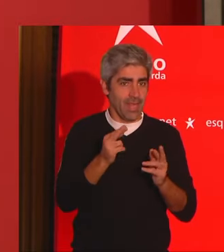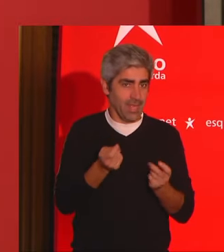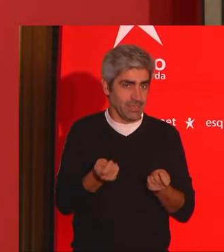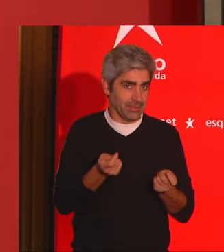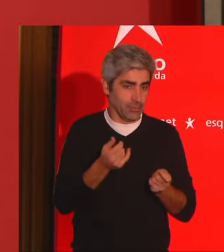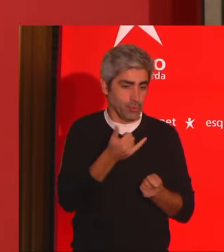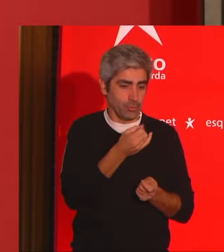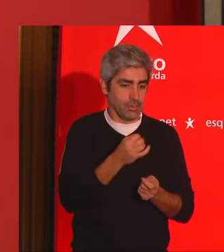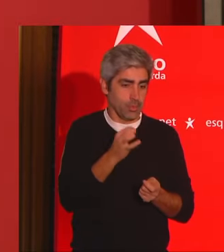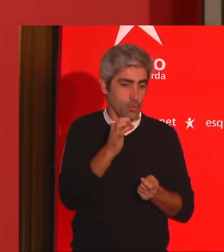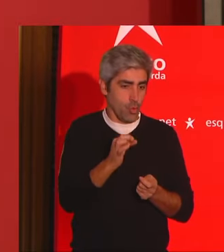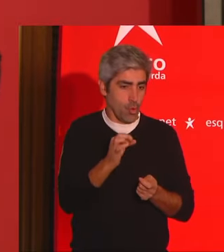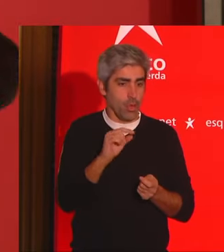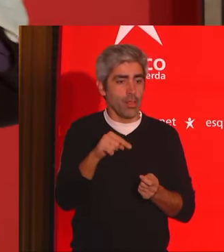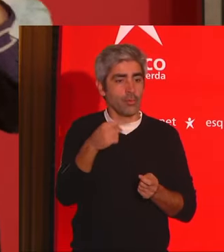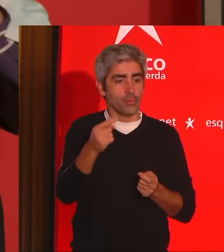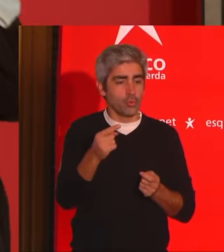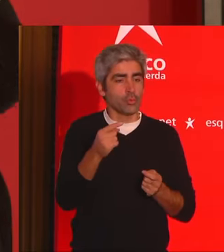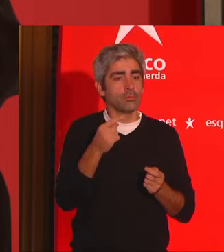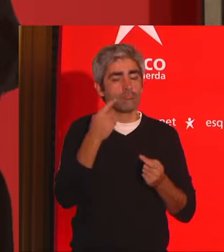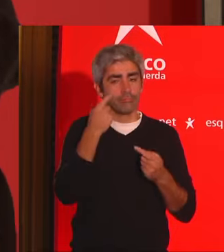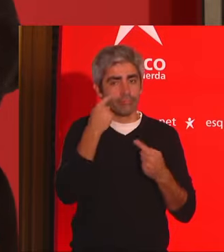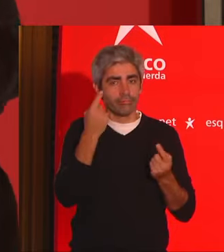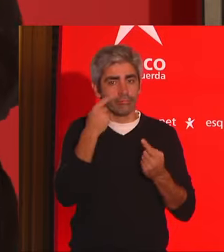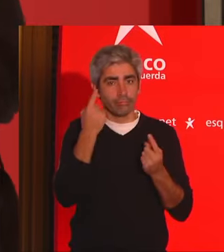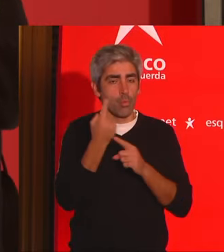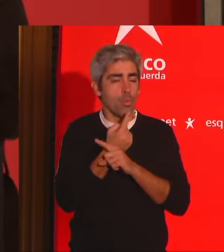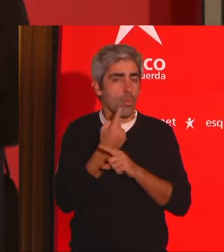de 2008 e depois das revelações